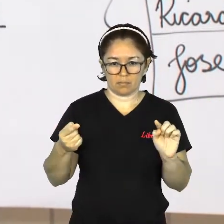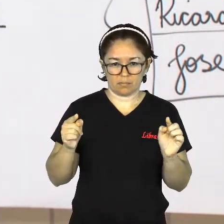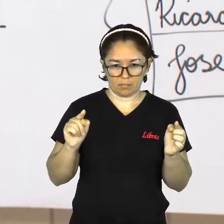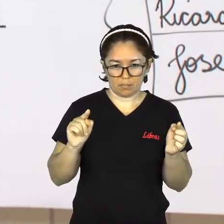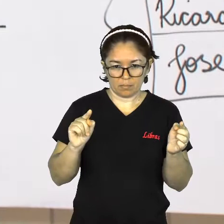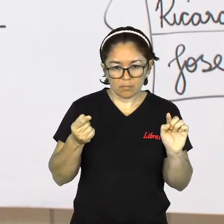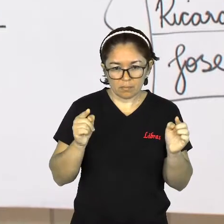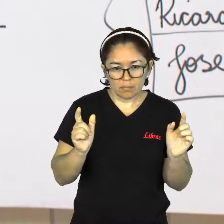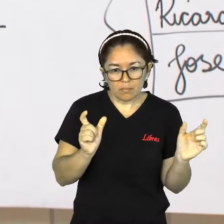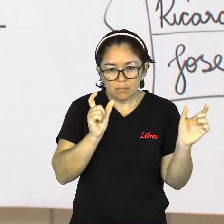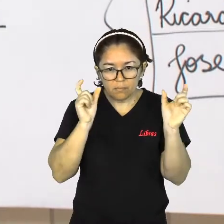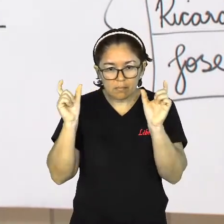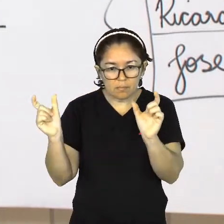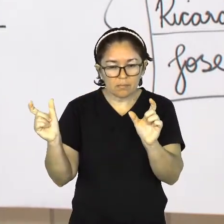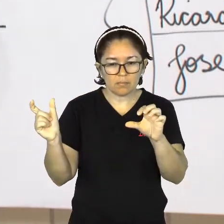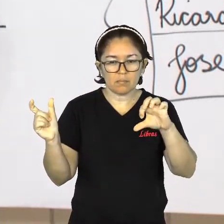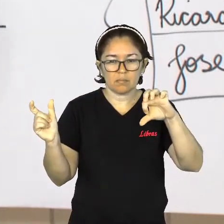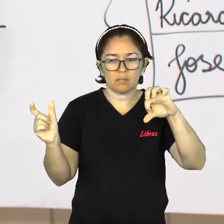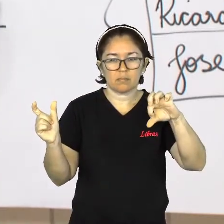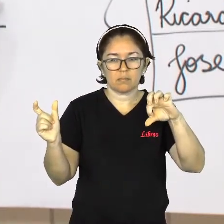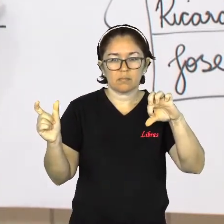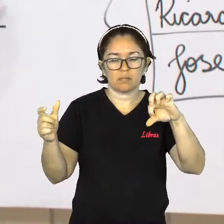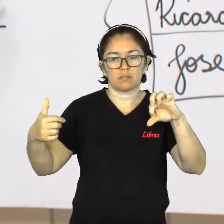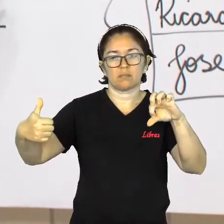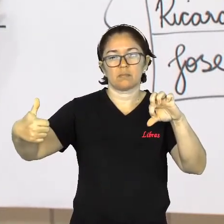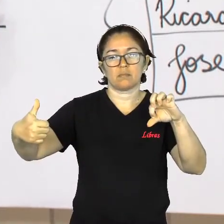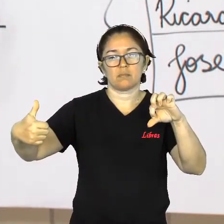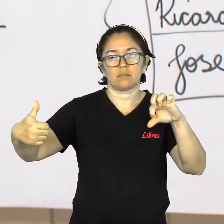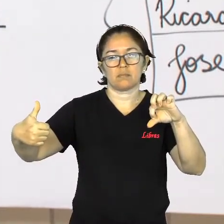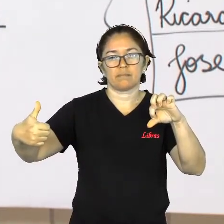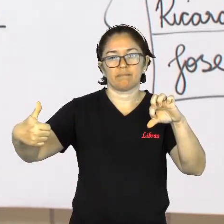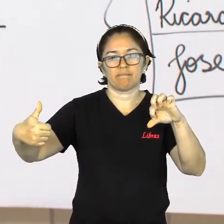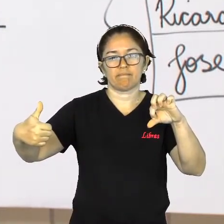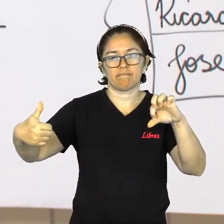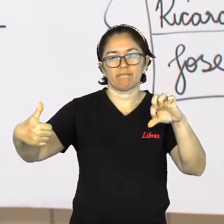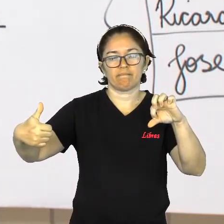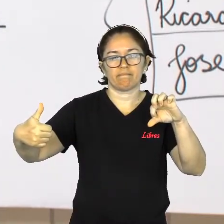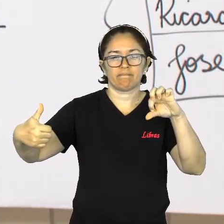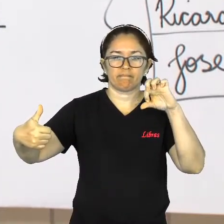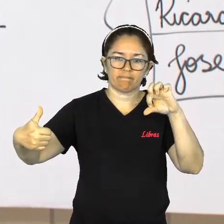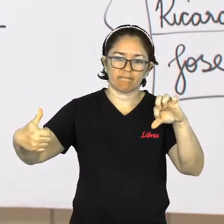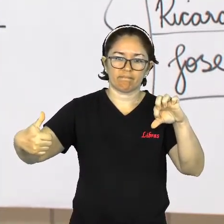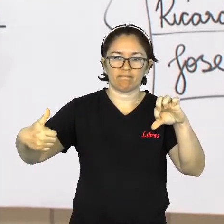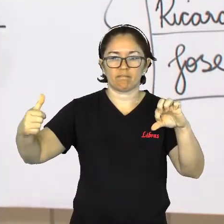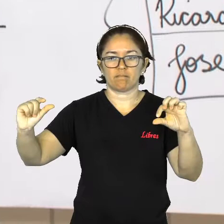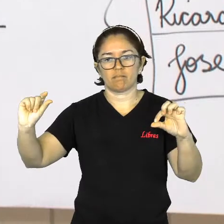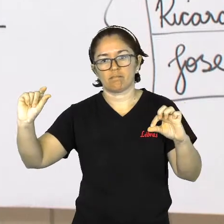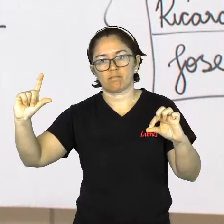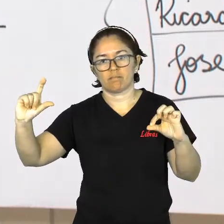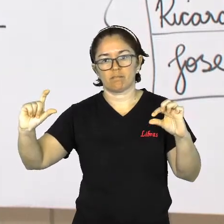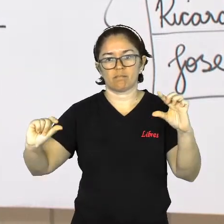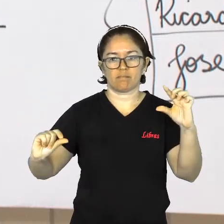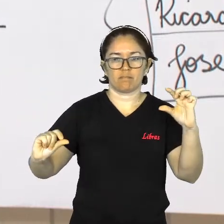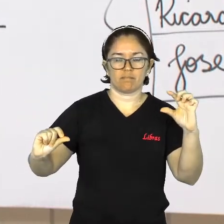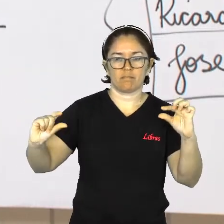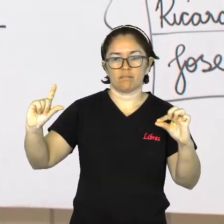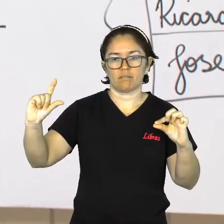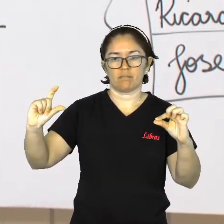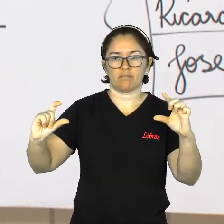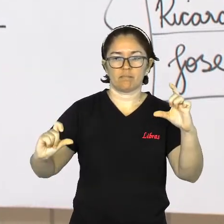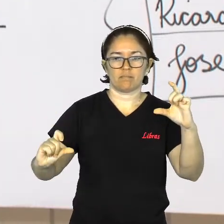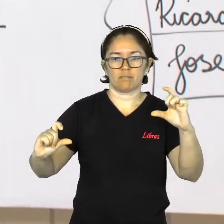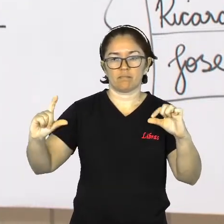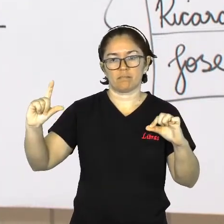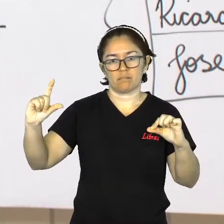Aqui é 9, turma, e aqui é 1. Olha, turma, quem é maior, o 9 ou o 1, turminha?